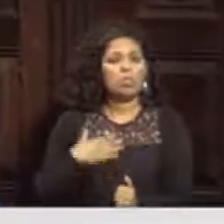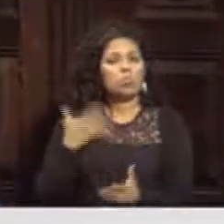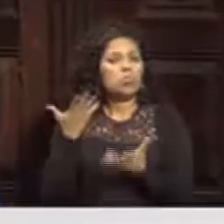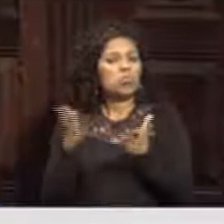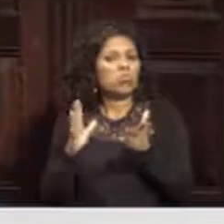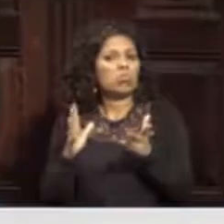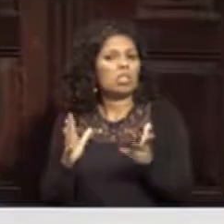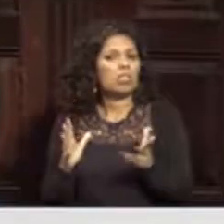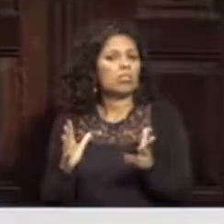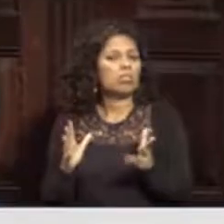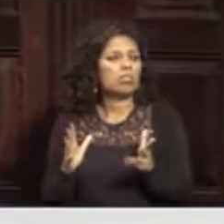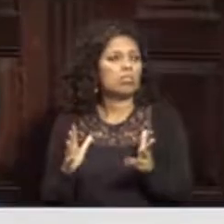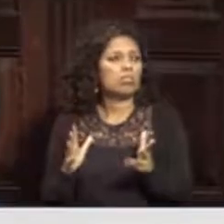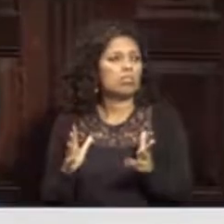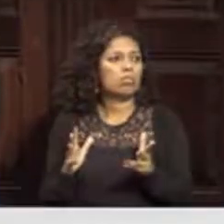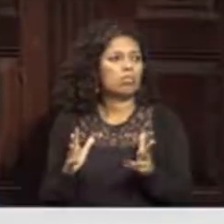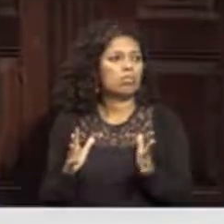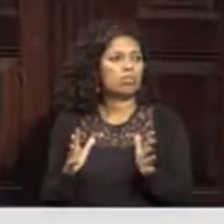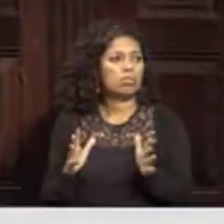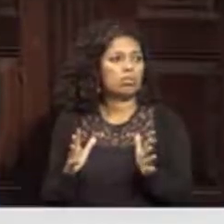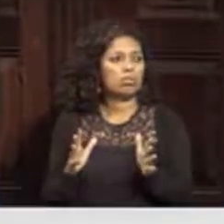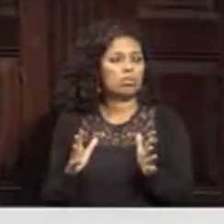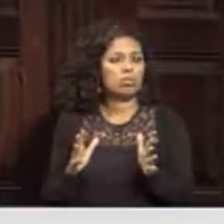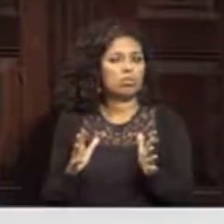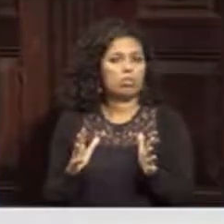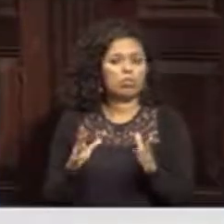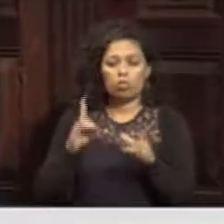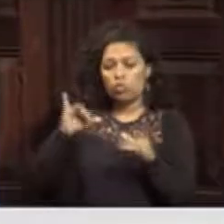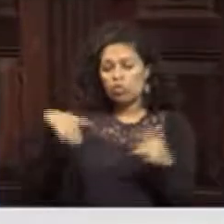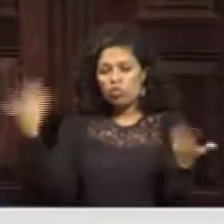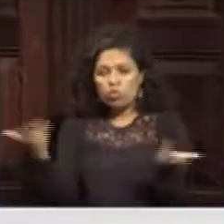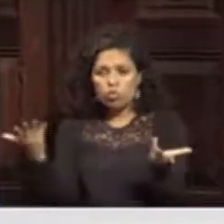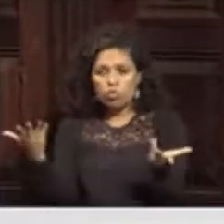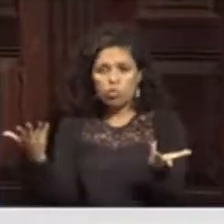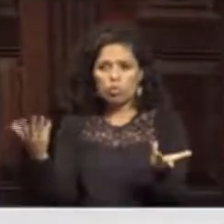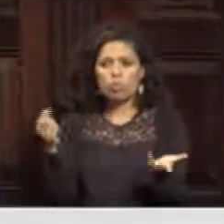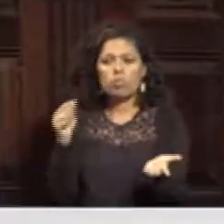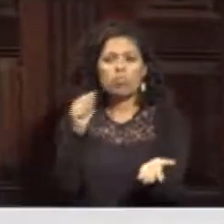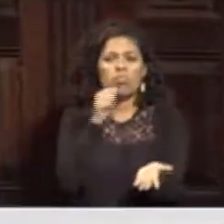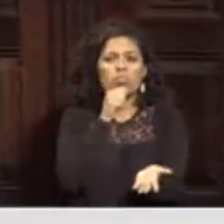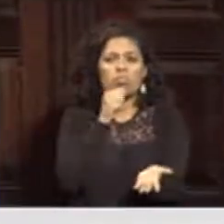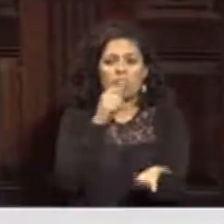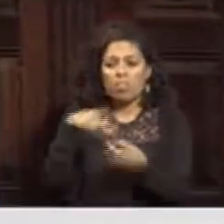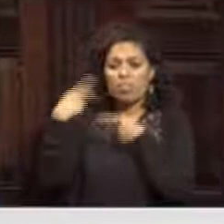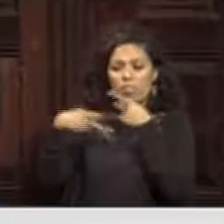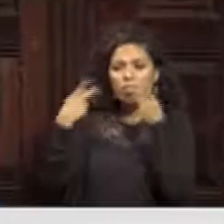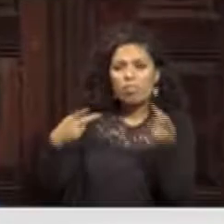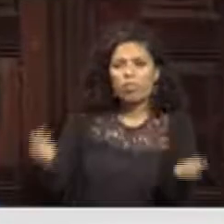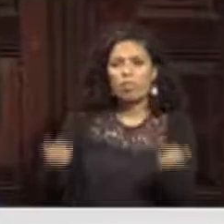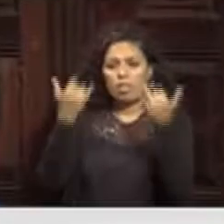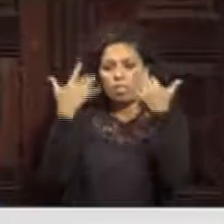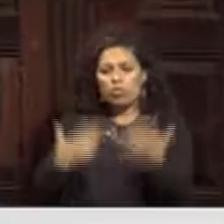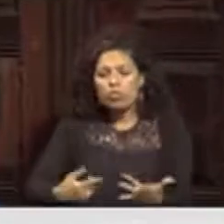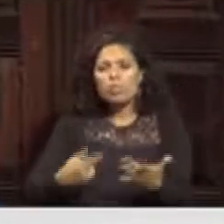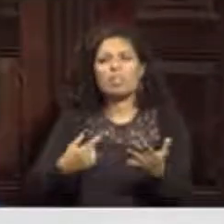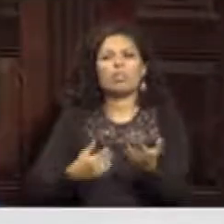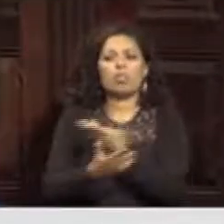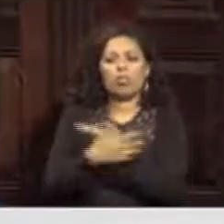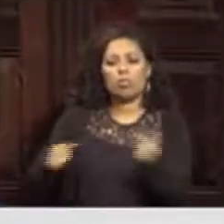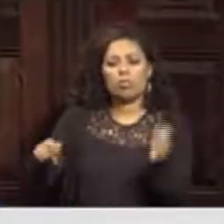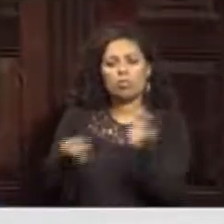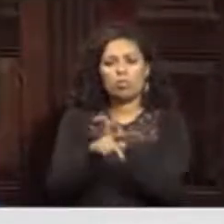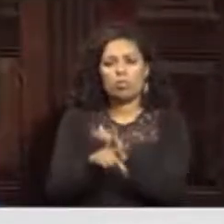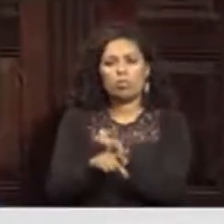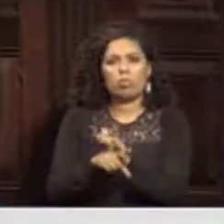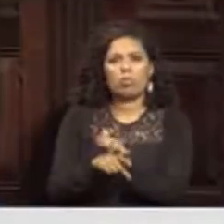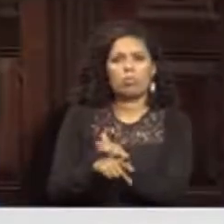quis terminar o dia de hoje sem fazer essa primeira menção. E